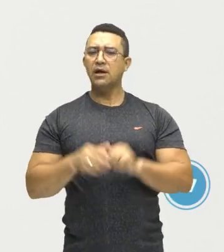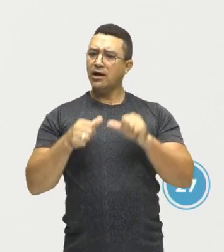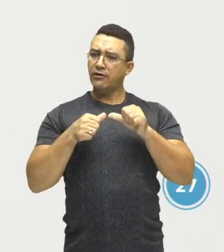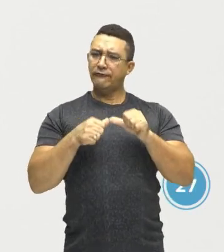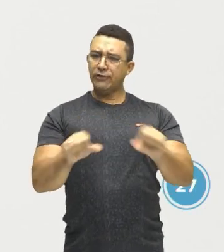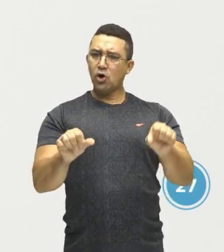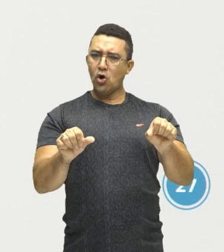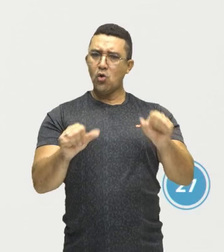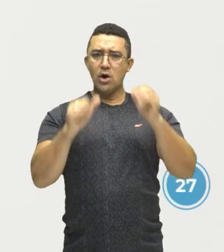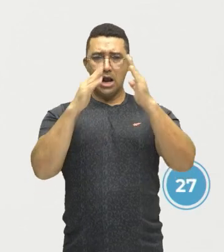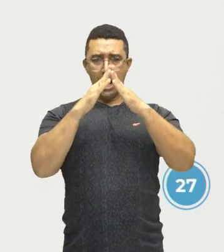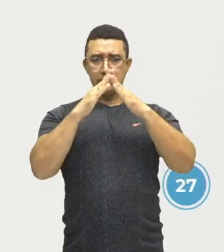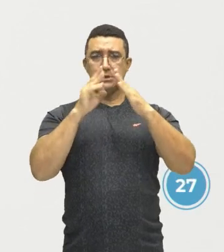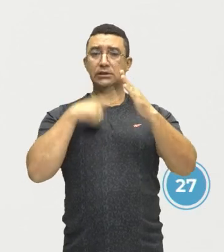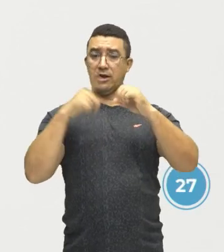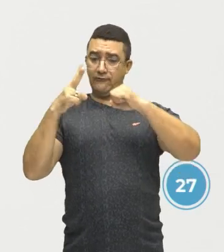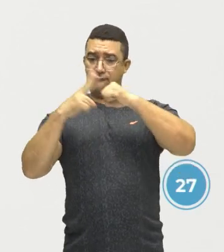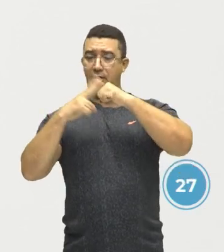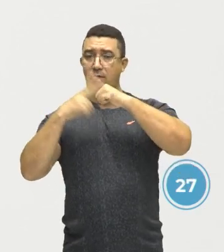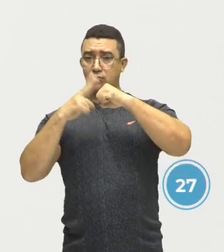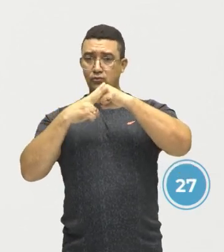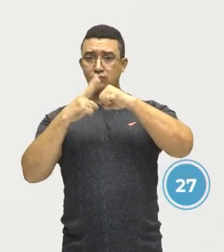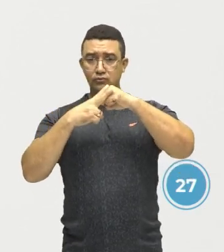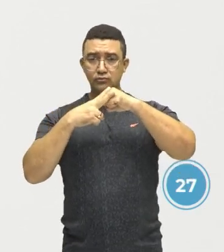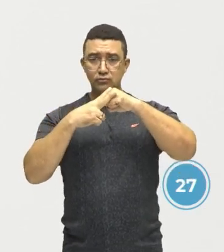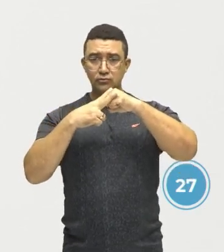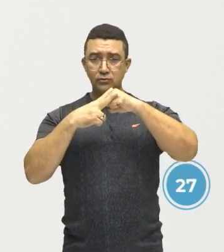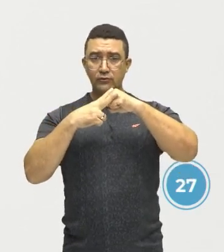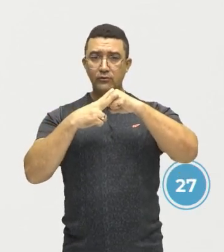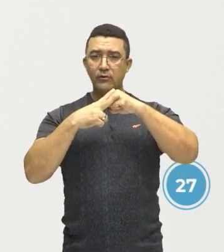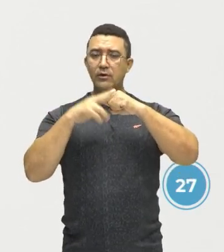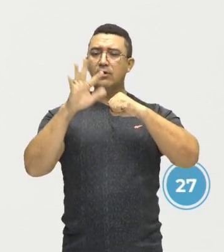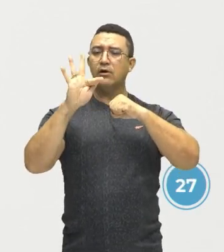temos aí? Nós temos um verbo, né?